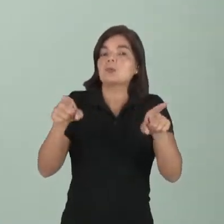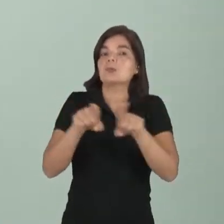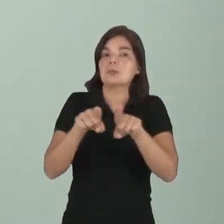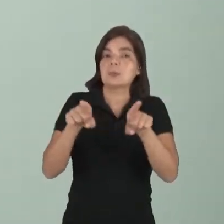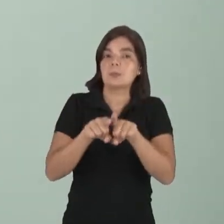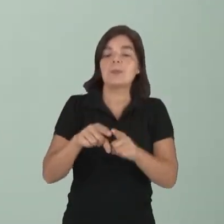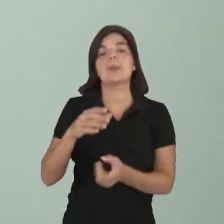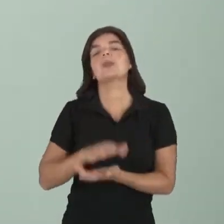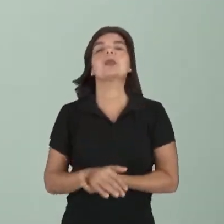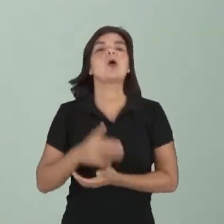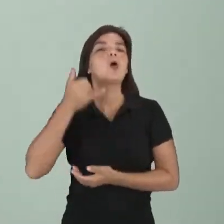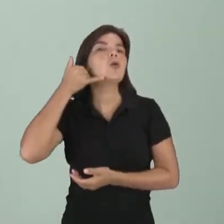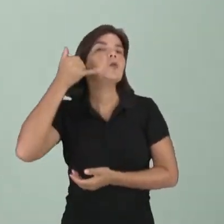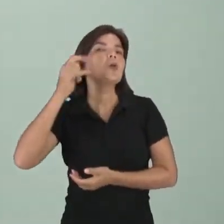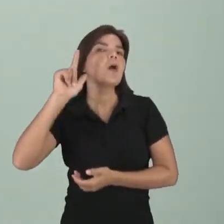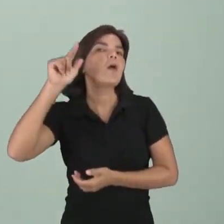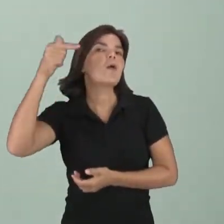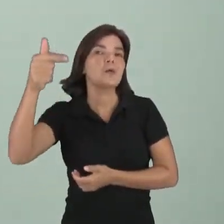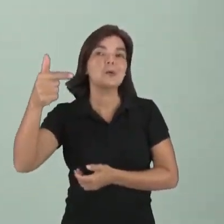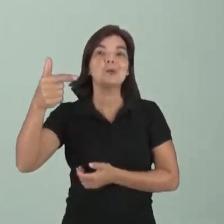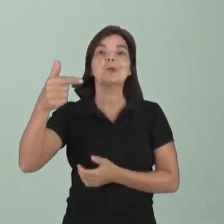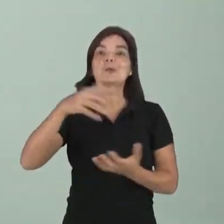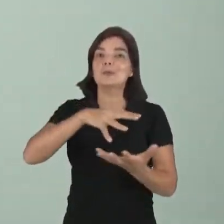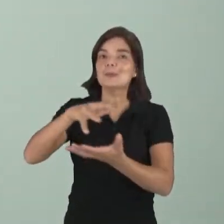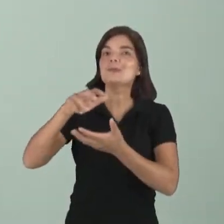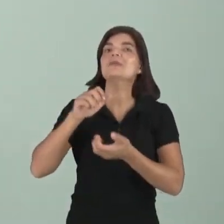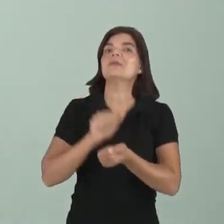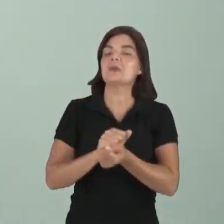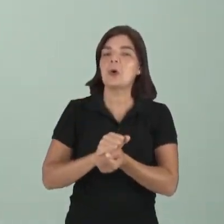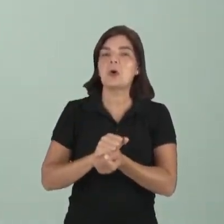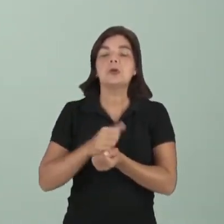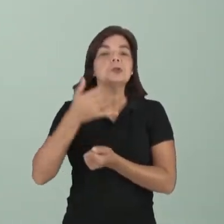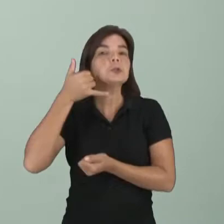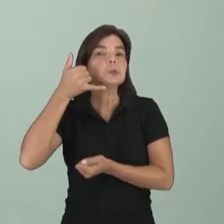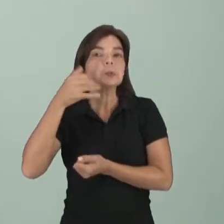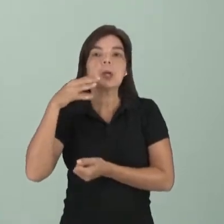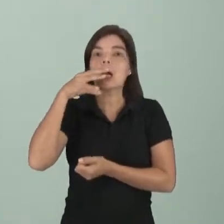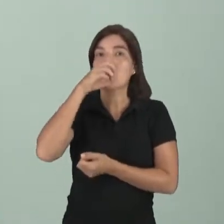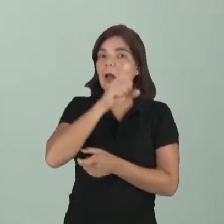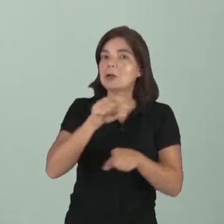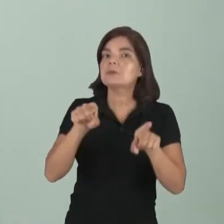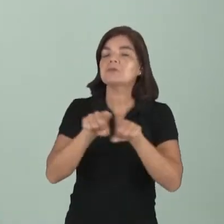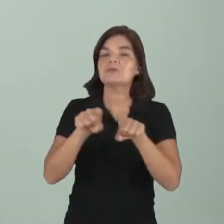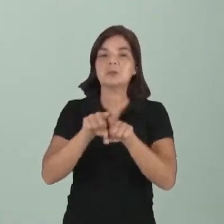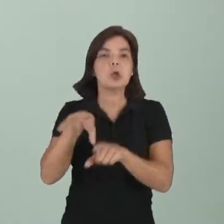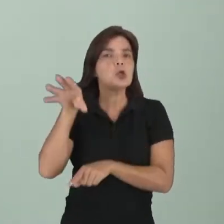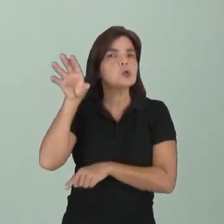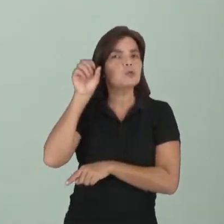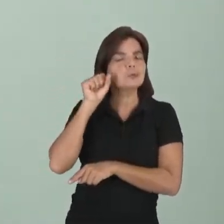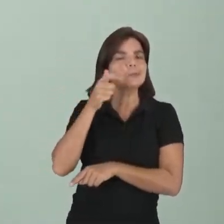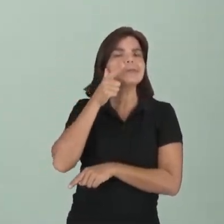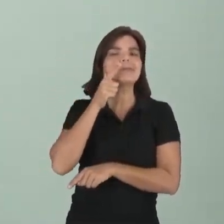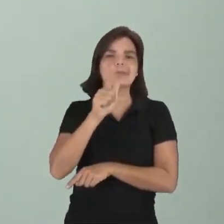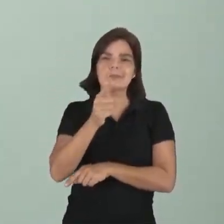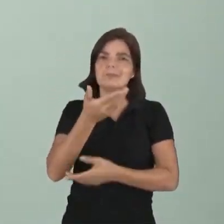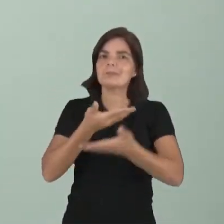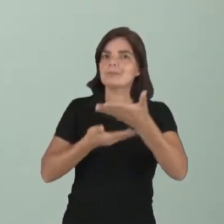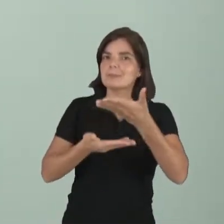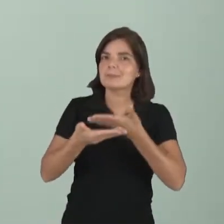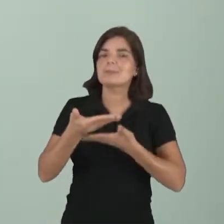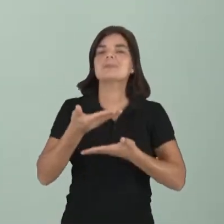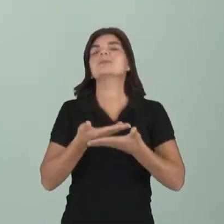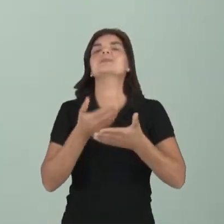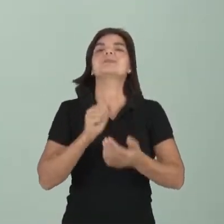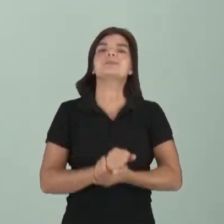você liga daqui para uma pessoa que está do outro lado do mundo, a pessoa ouve sua voz em tempo real, você ouve a dela e vocês conseguem fazer